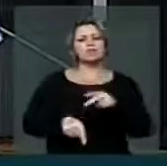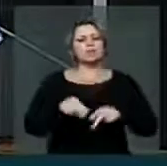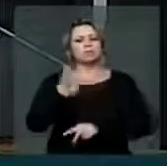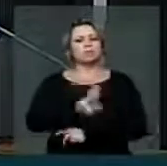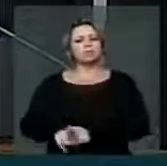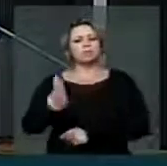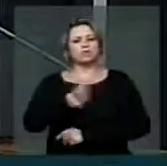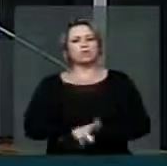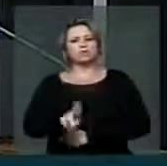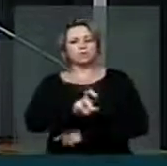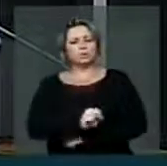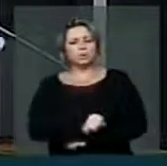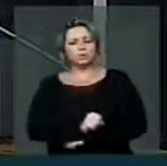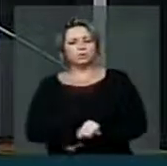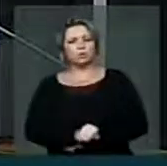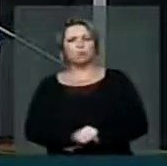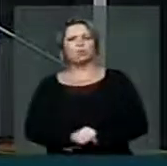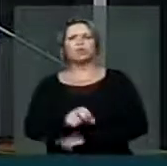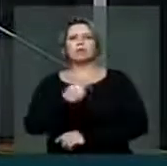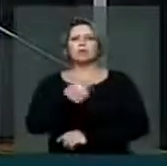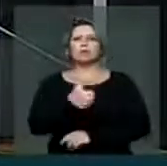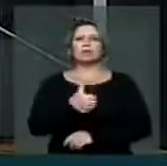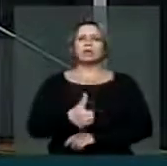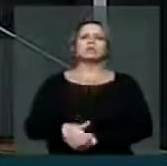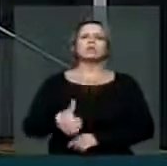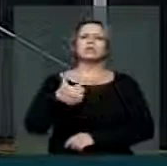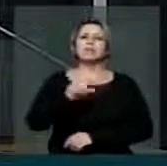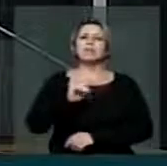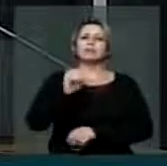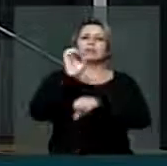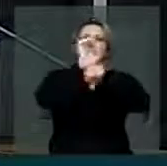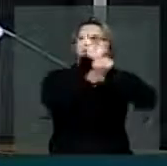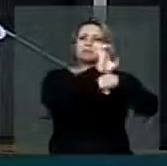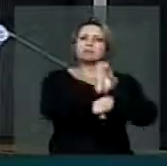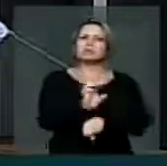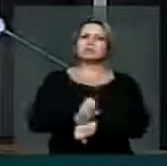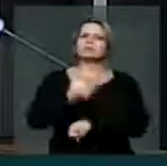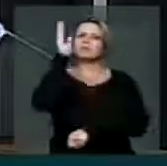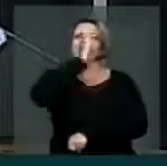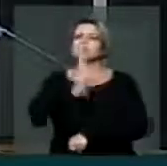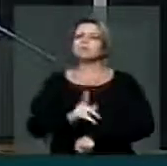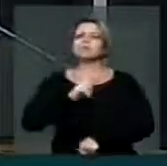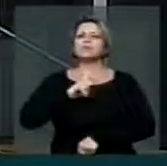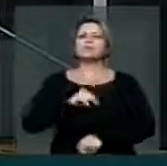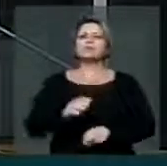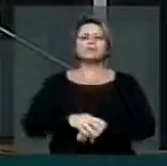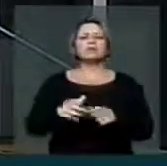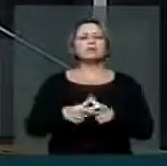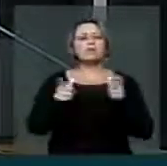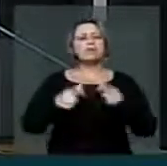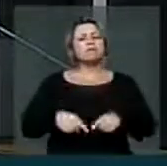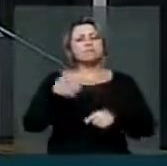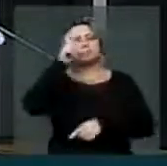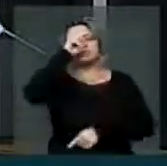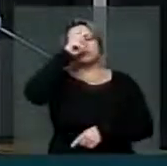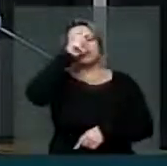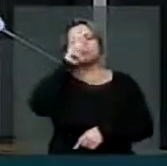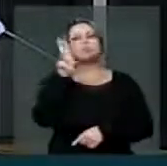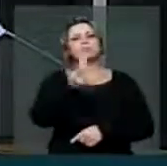usuária exclusiva do SUS, 10 estados brasileiros têm número de leitos